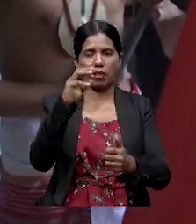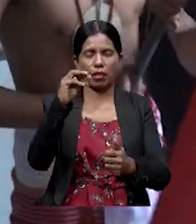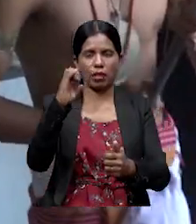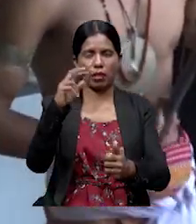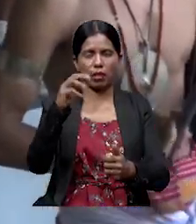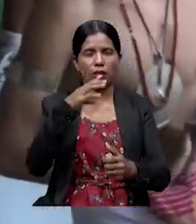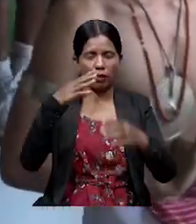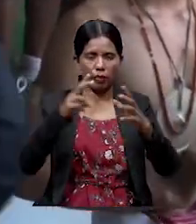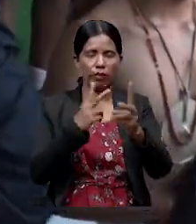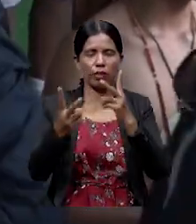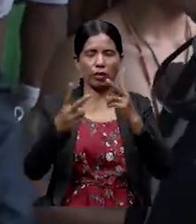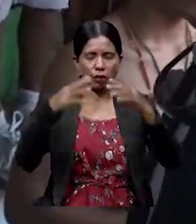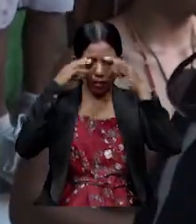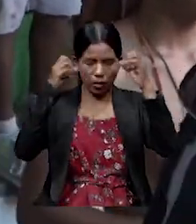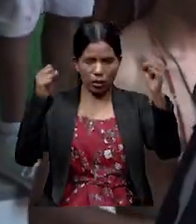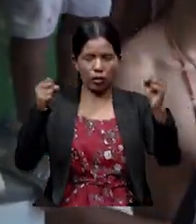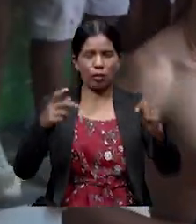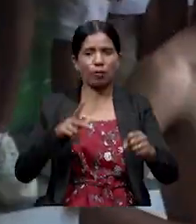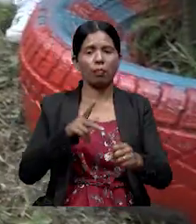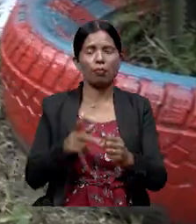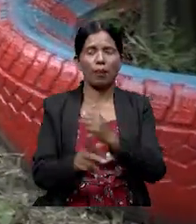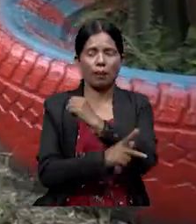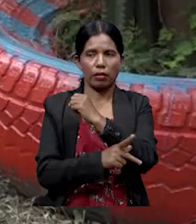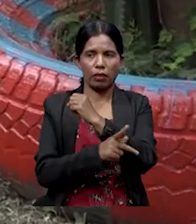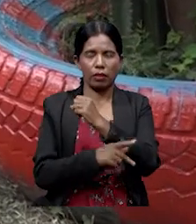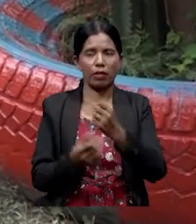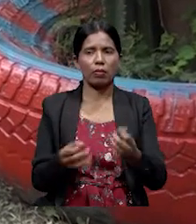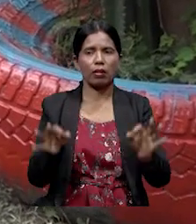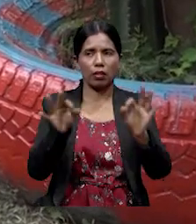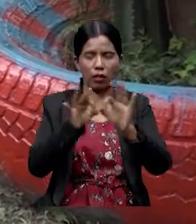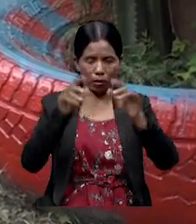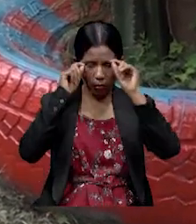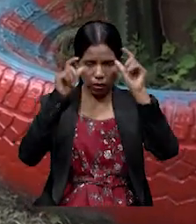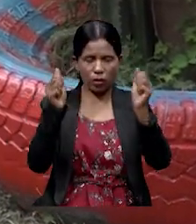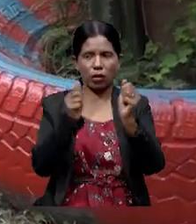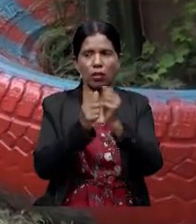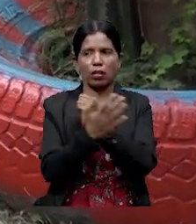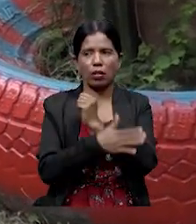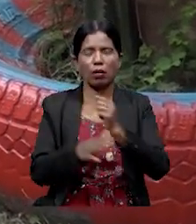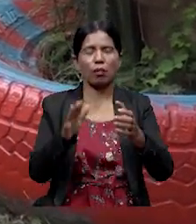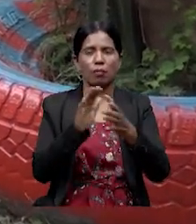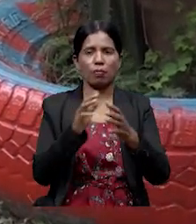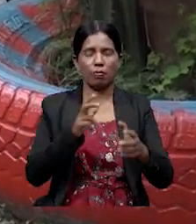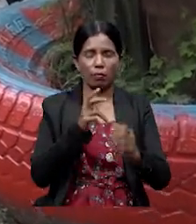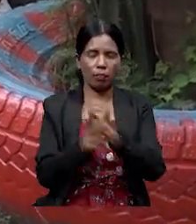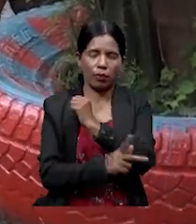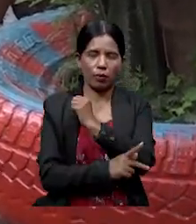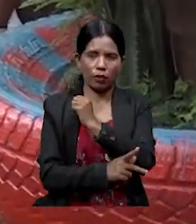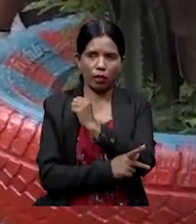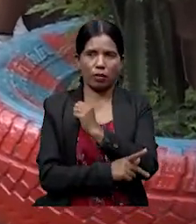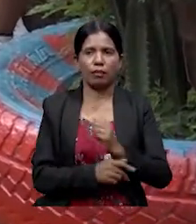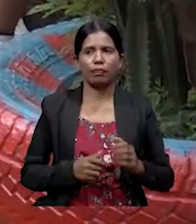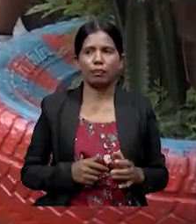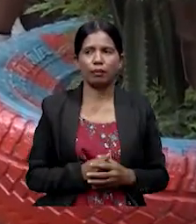presidente de Portugal, né? Importante Tebes, para laço amizade entre Timor-Leste e Portugal e a área educação. A visita